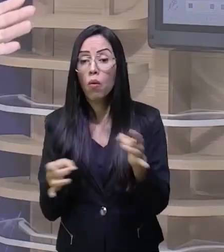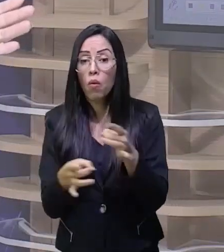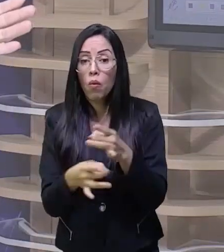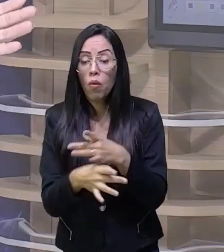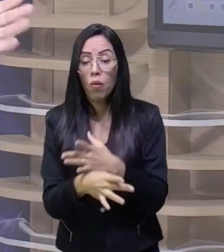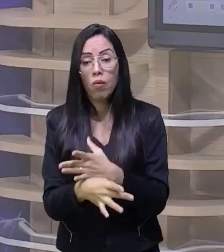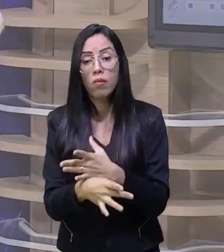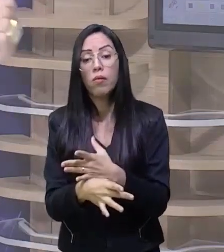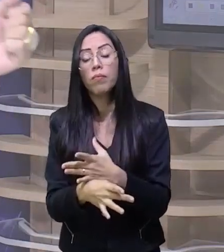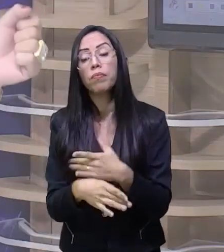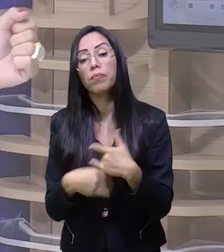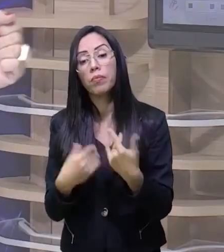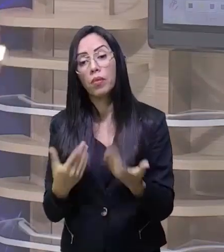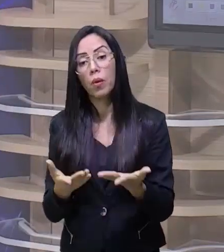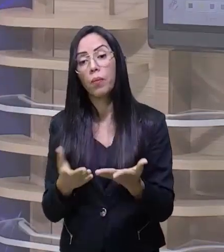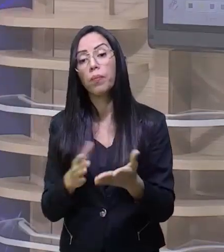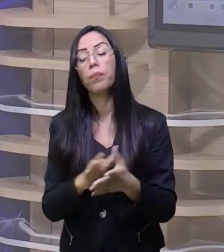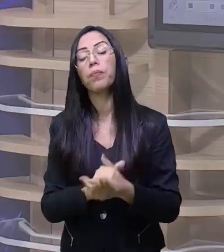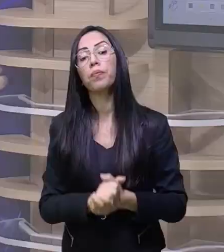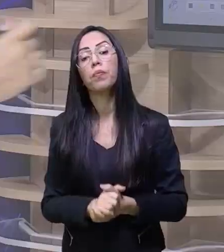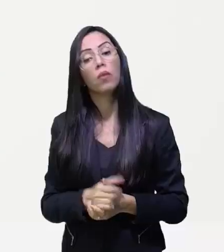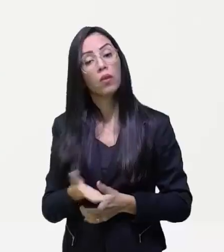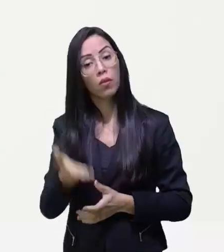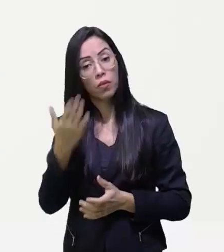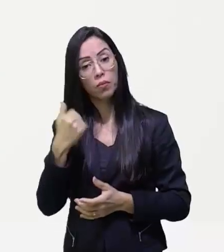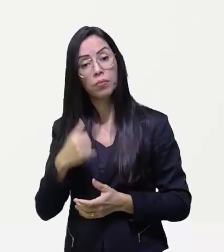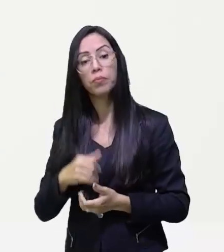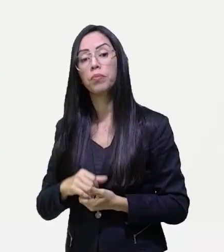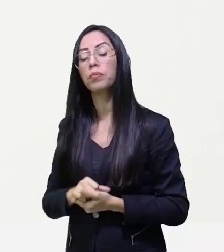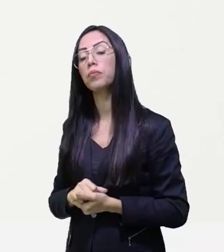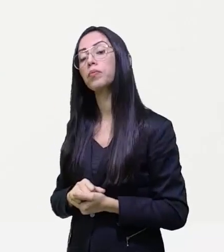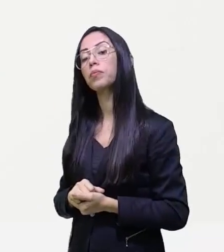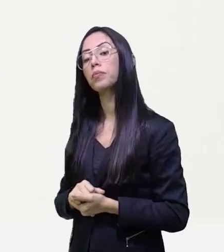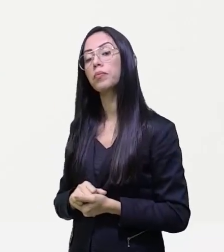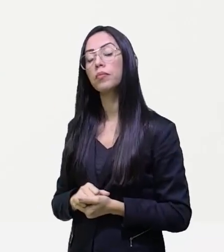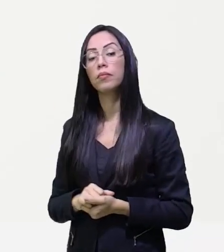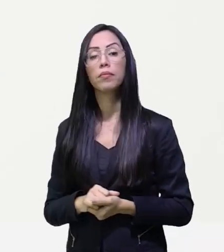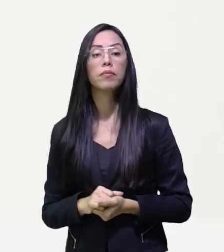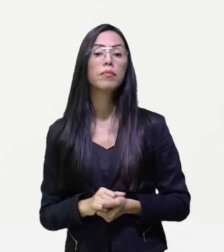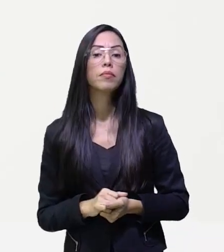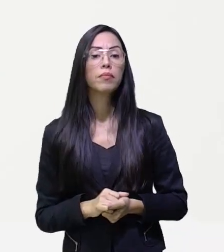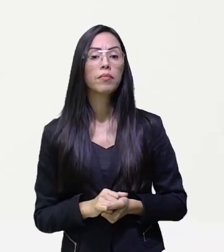é verdade? Então vamos avançar, acompanhe aqui comigo.